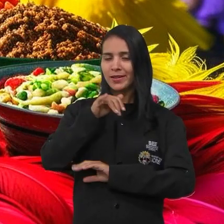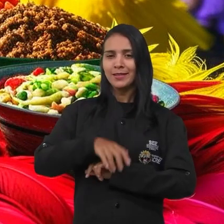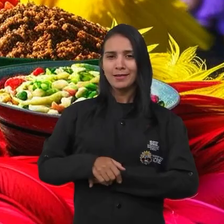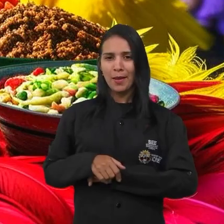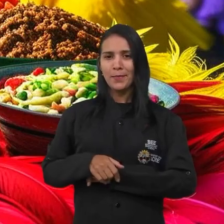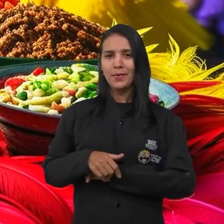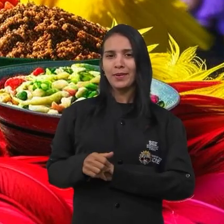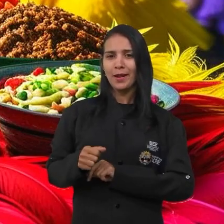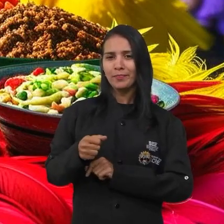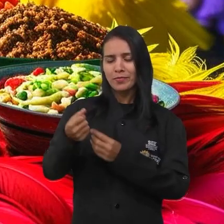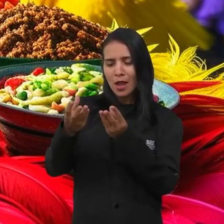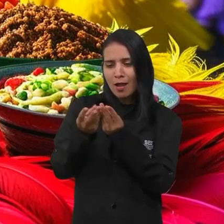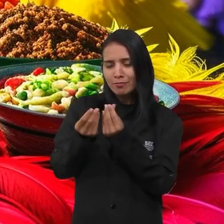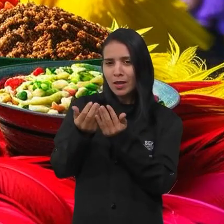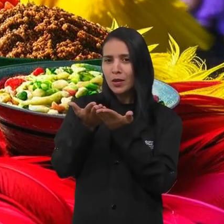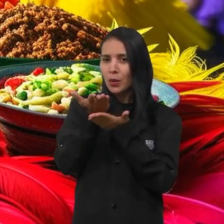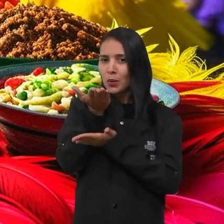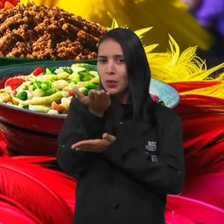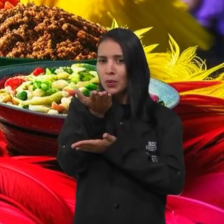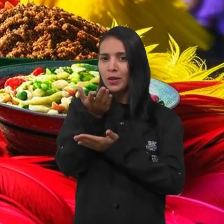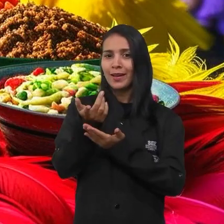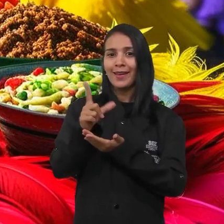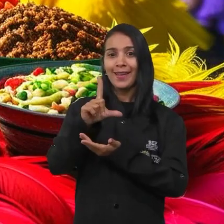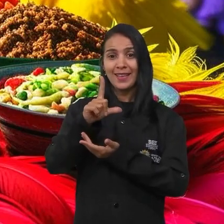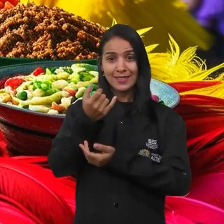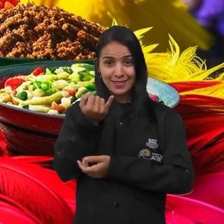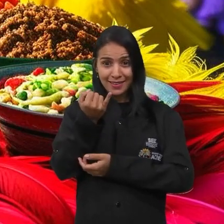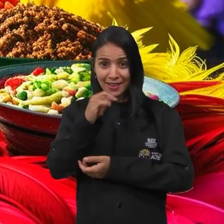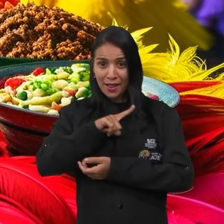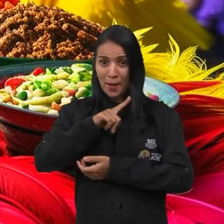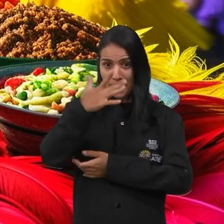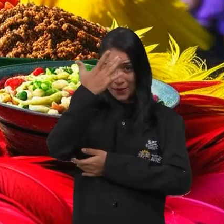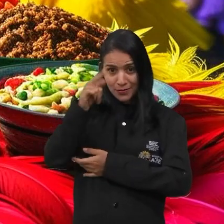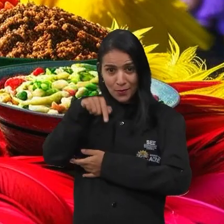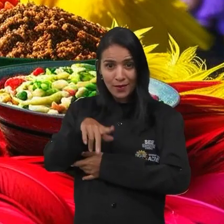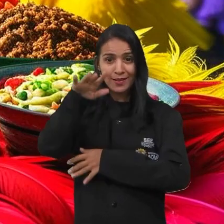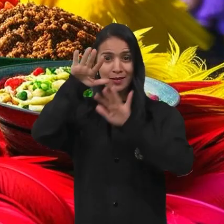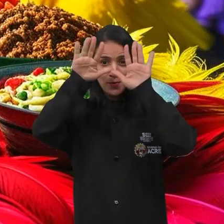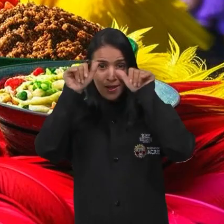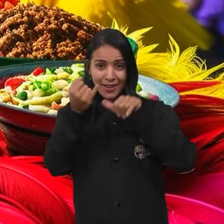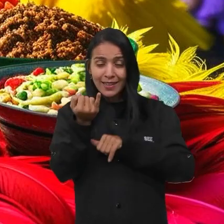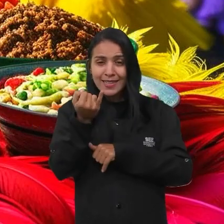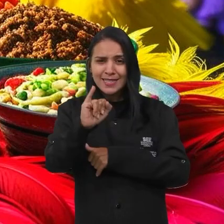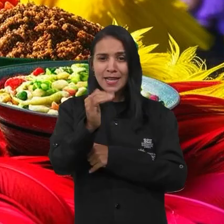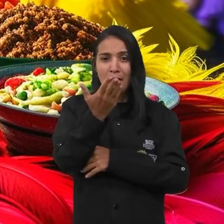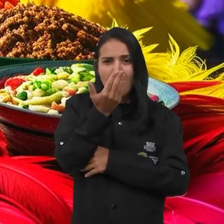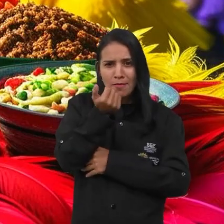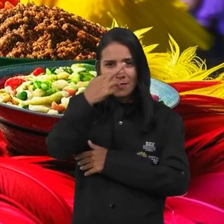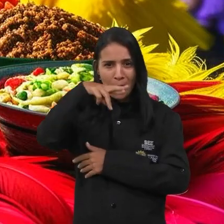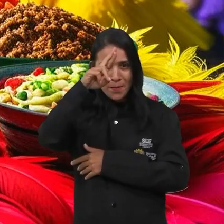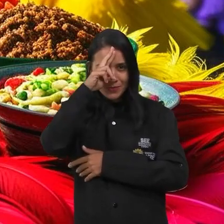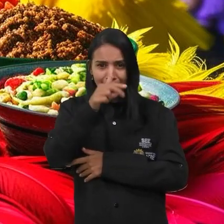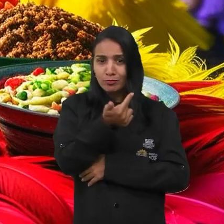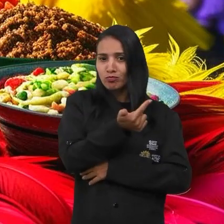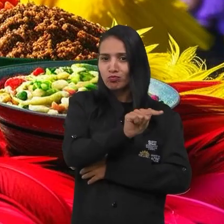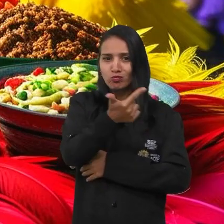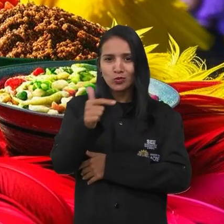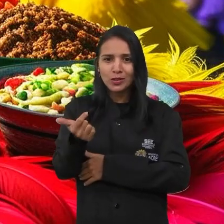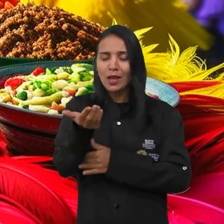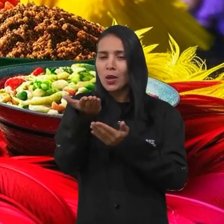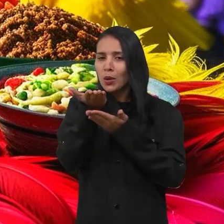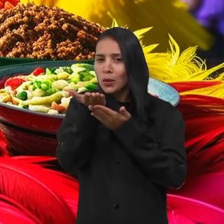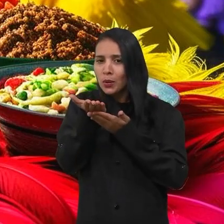Tem pessoas no Acre, por exemplo, que se ele não almoçar e tiver uma farinha, ele continua com fome. Por quê? Porque